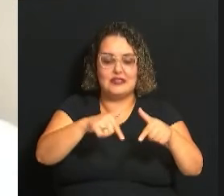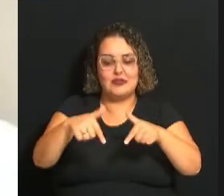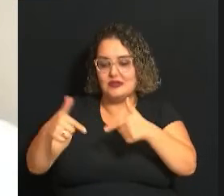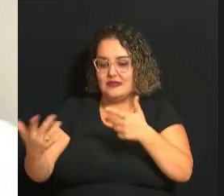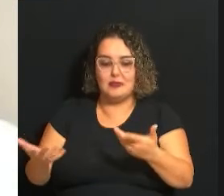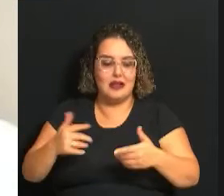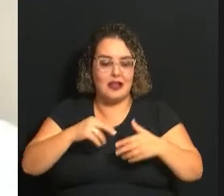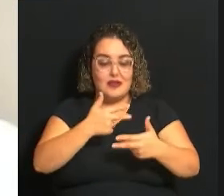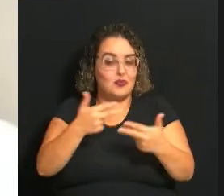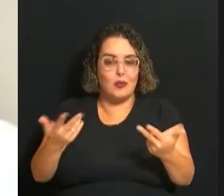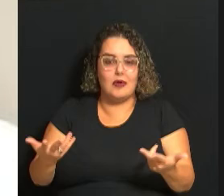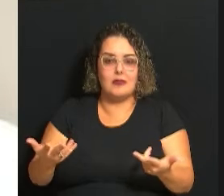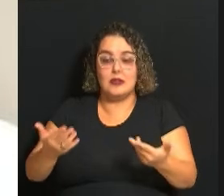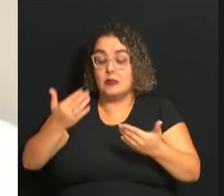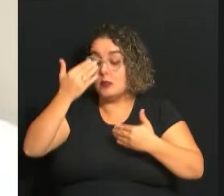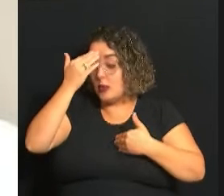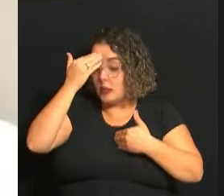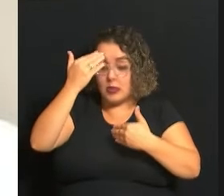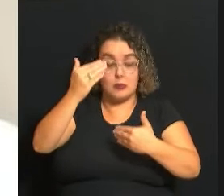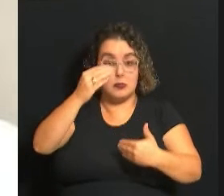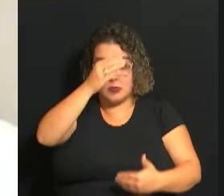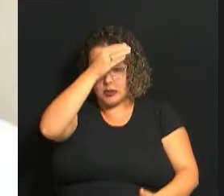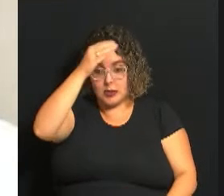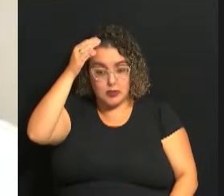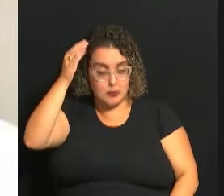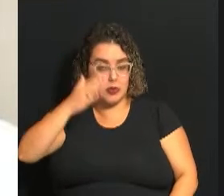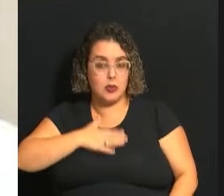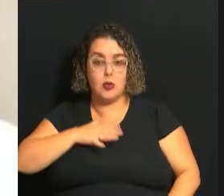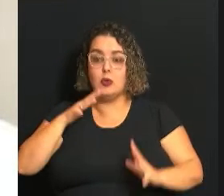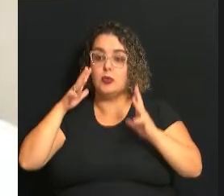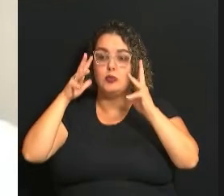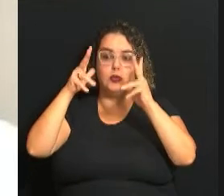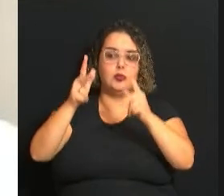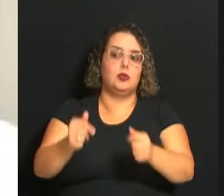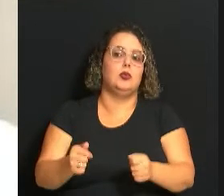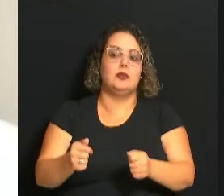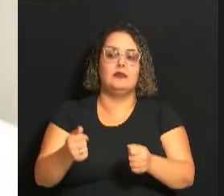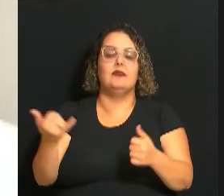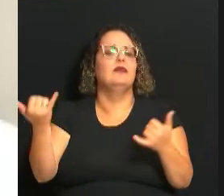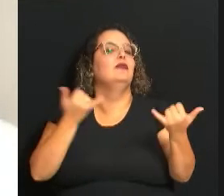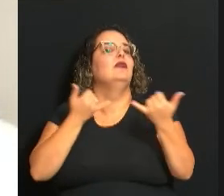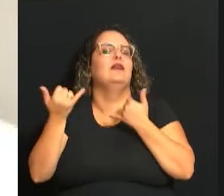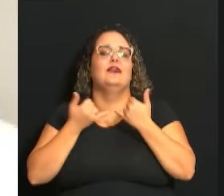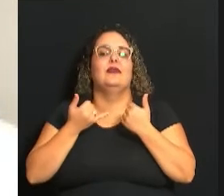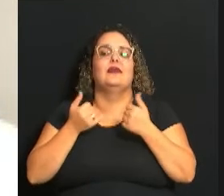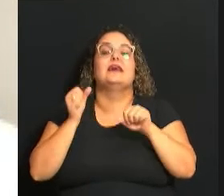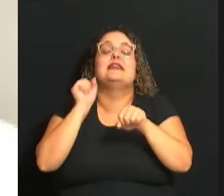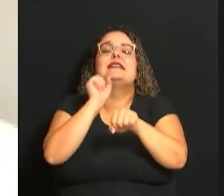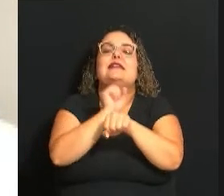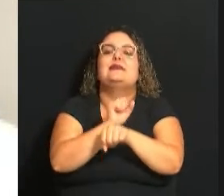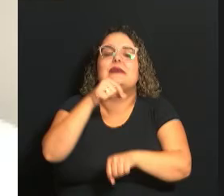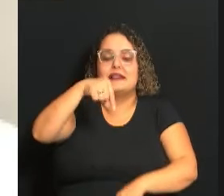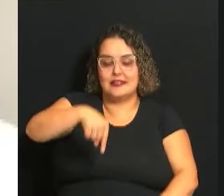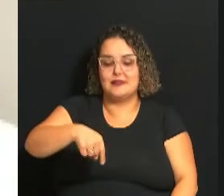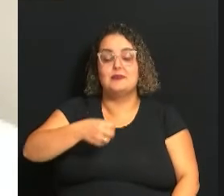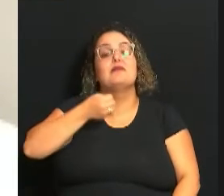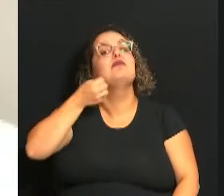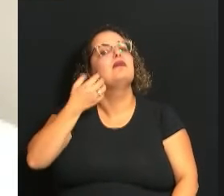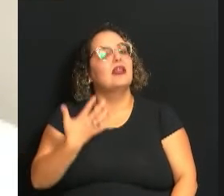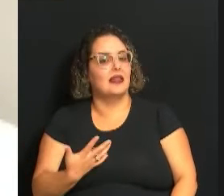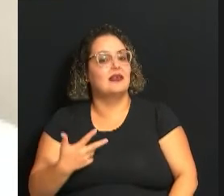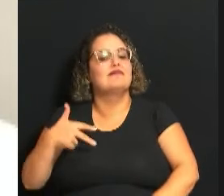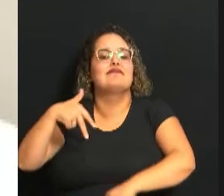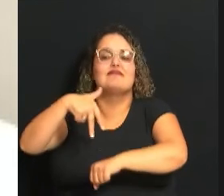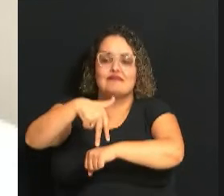coisas que eu tenho muita gratidão aos meus clientes, porque todos eles falaram que iam me esperar, e esperar eu ficar bem, né, que